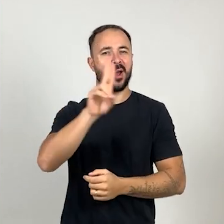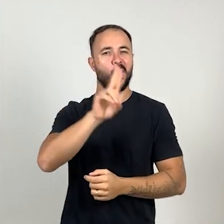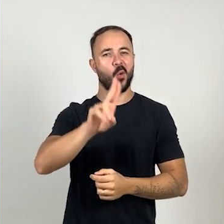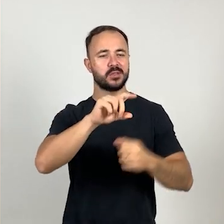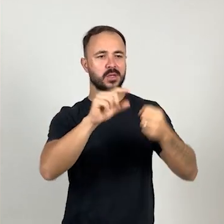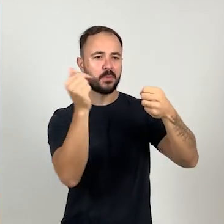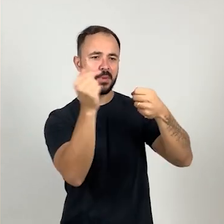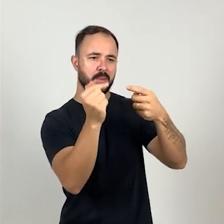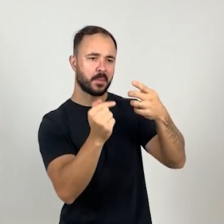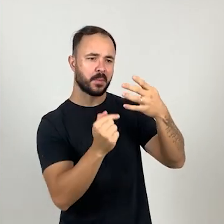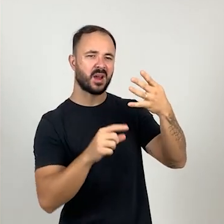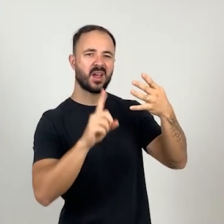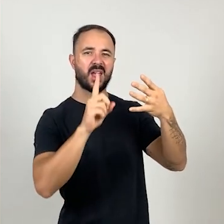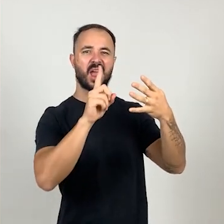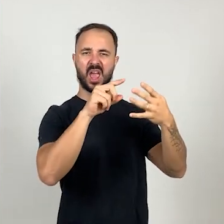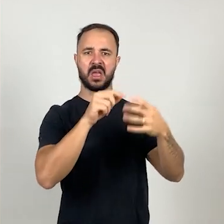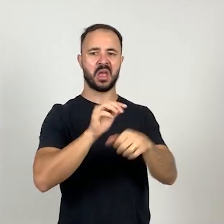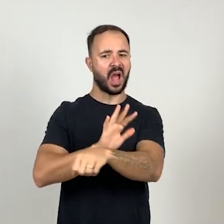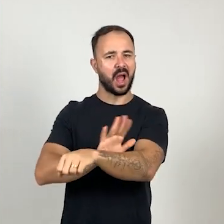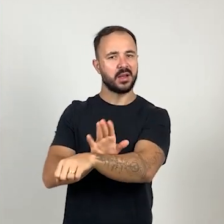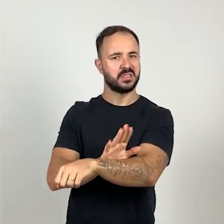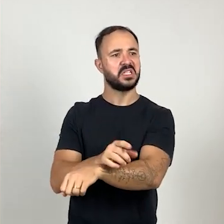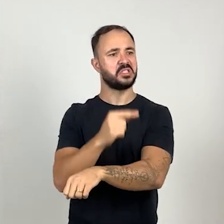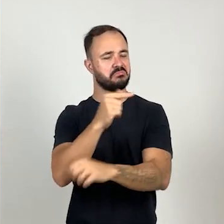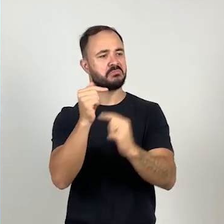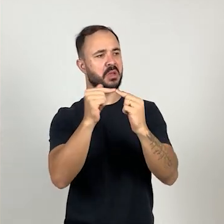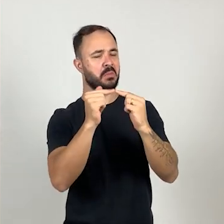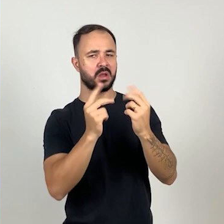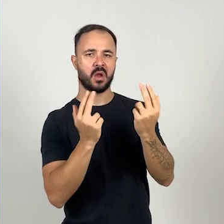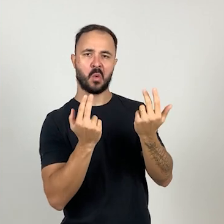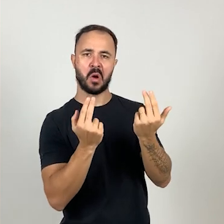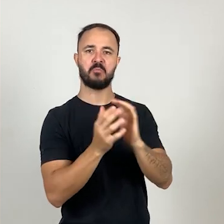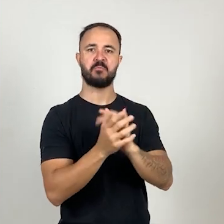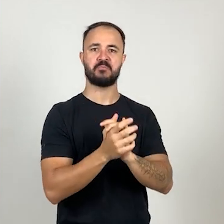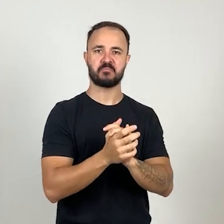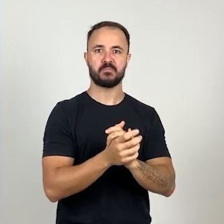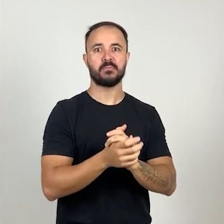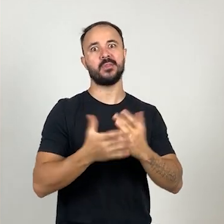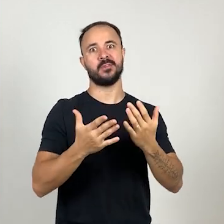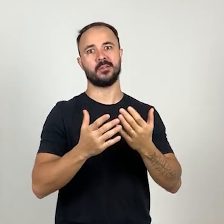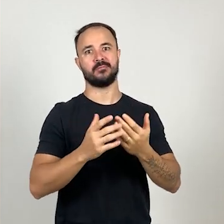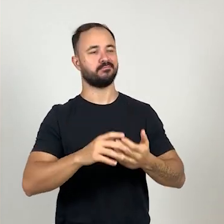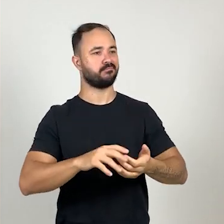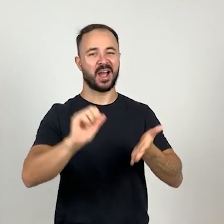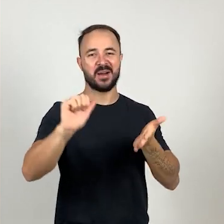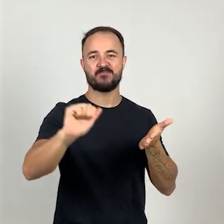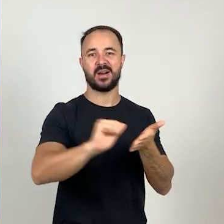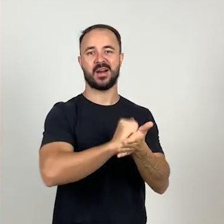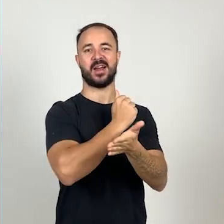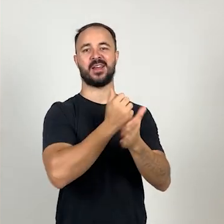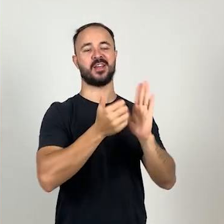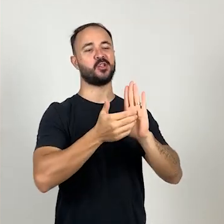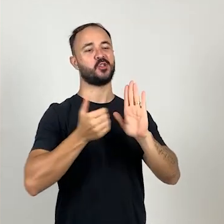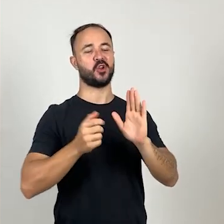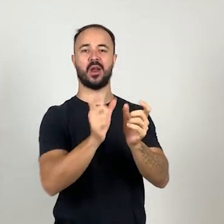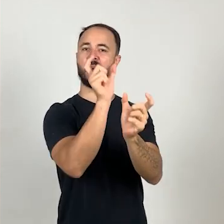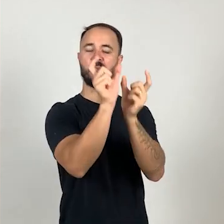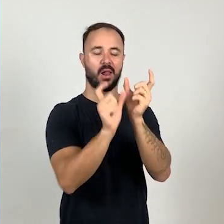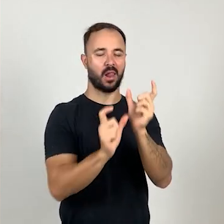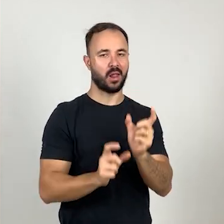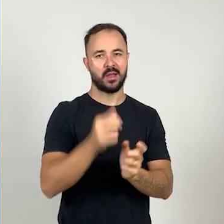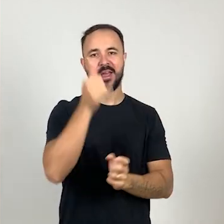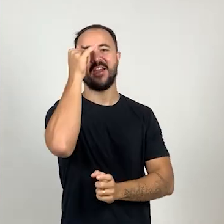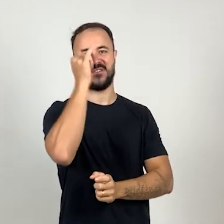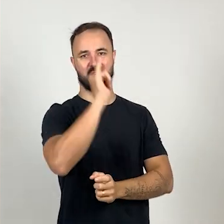tais expressões podem ser prejudiciais e perpetuar estereótipos e discriminação. O objetivo